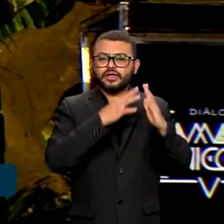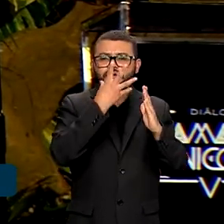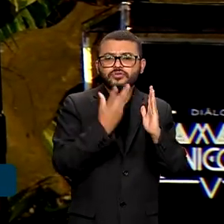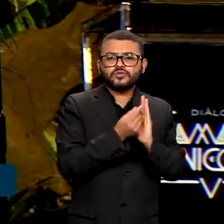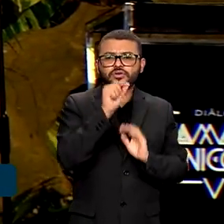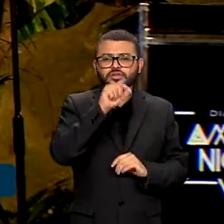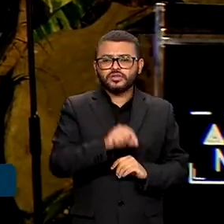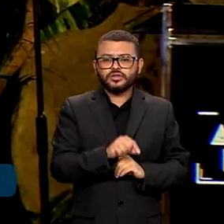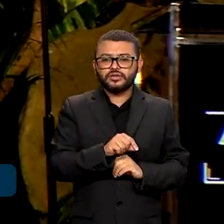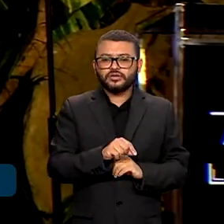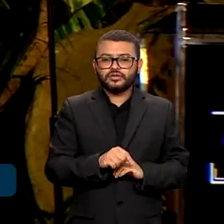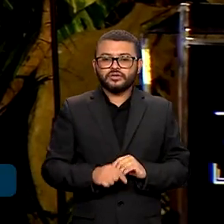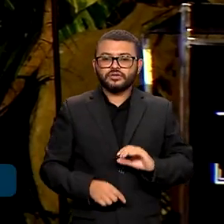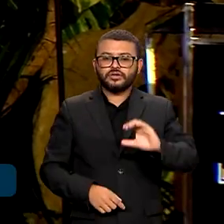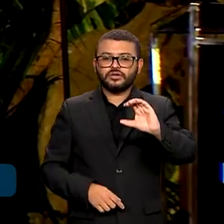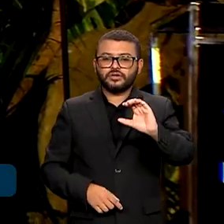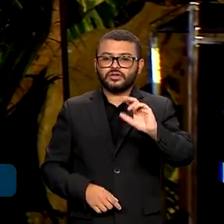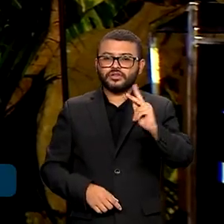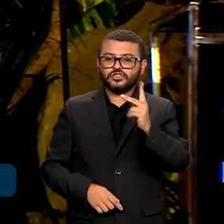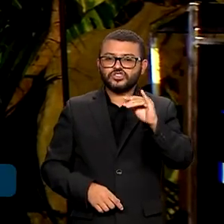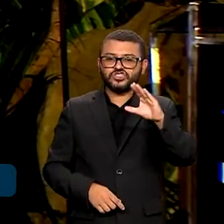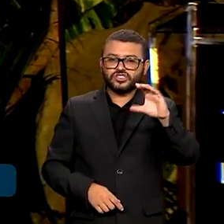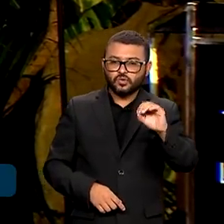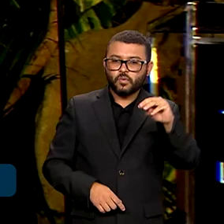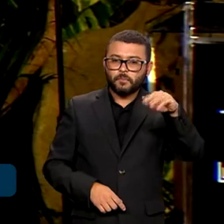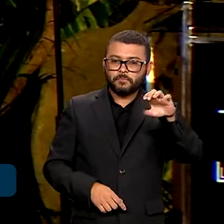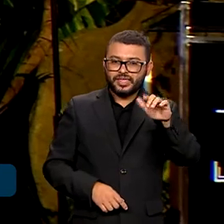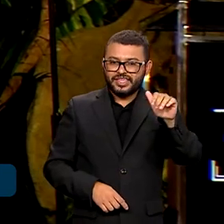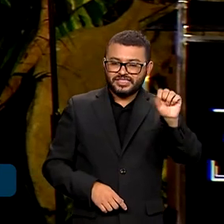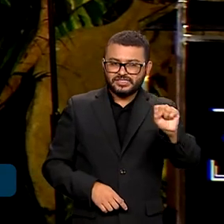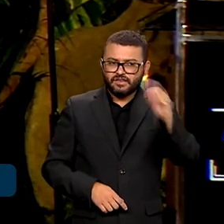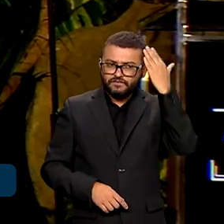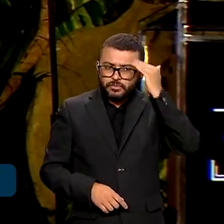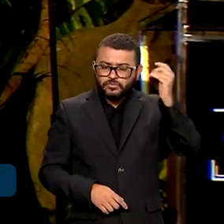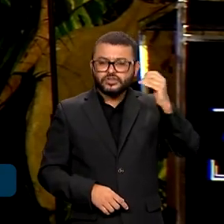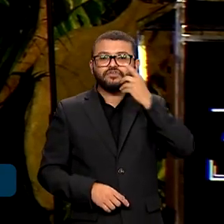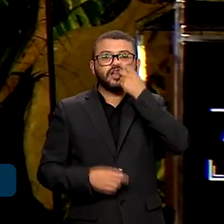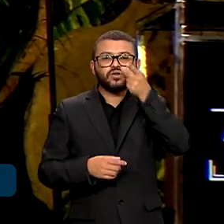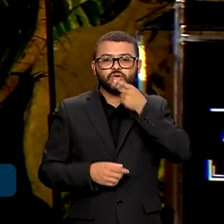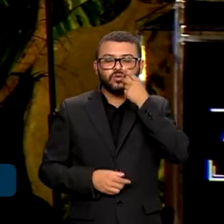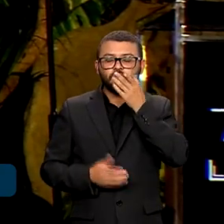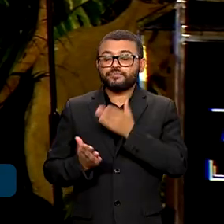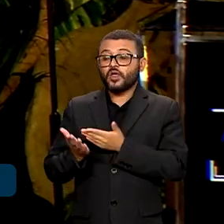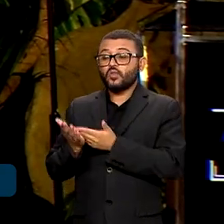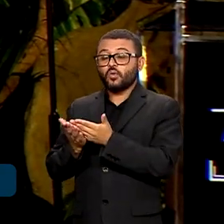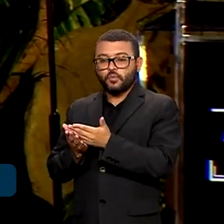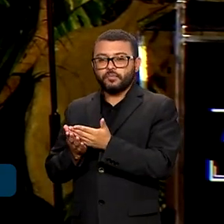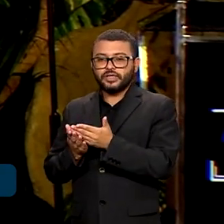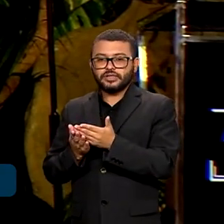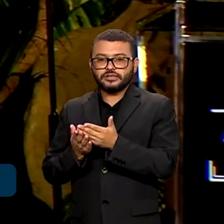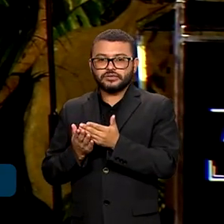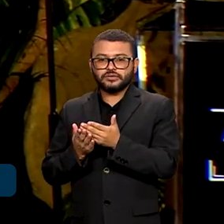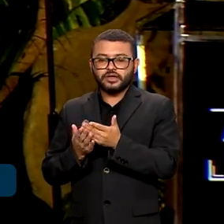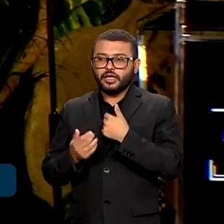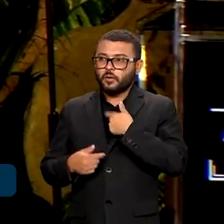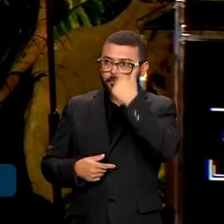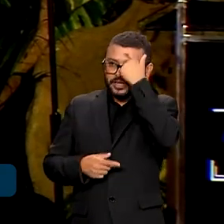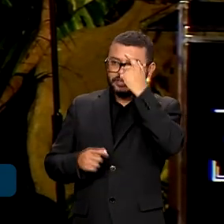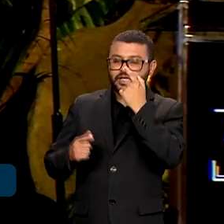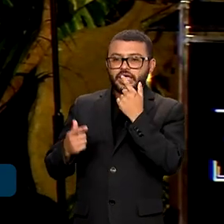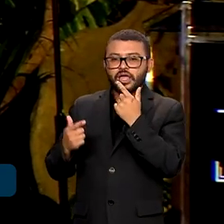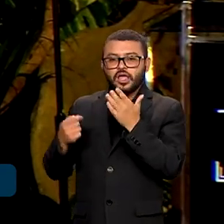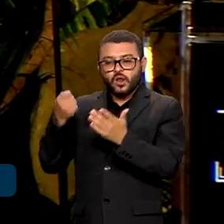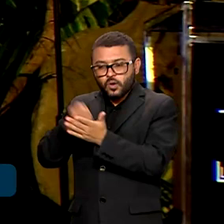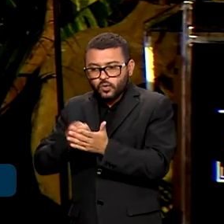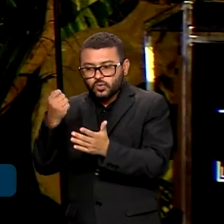herói Chico Mendes, que disse assim: no começo, pensei que estivesse lutando